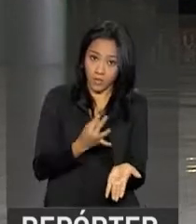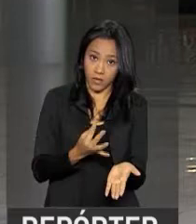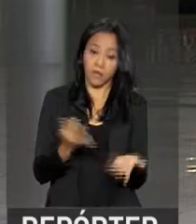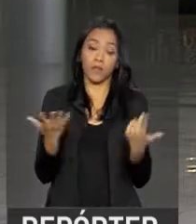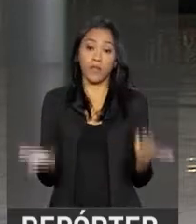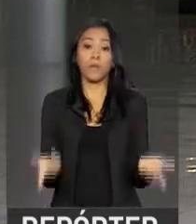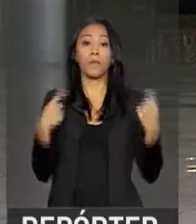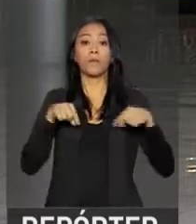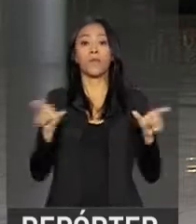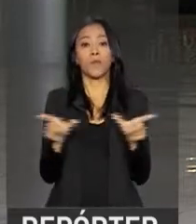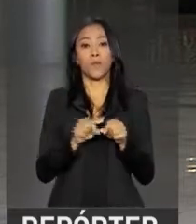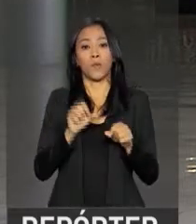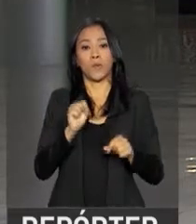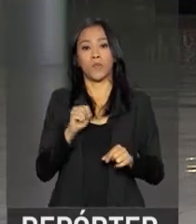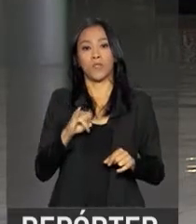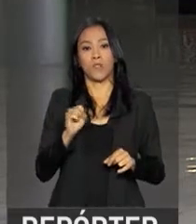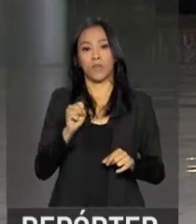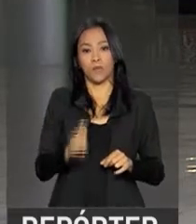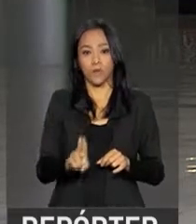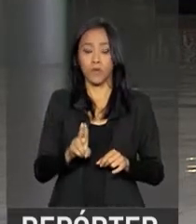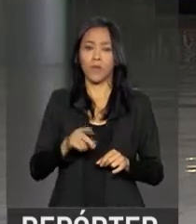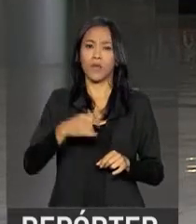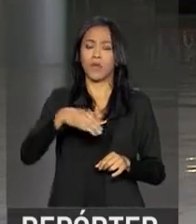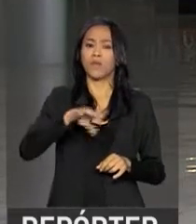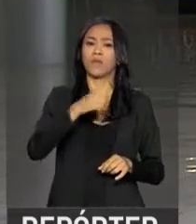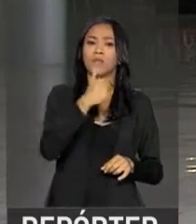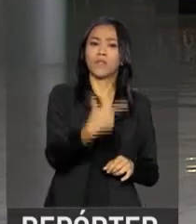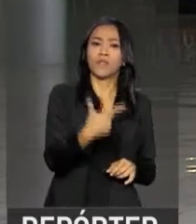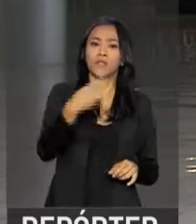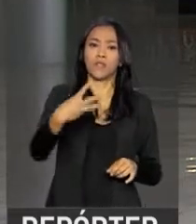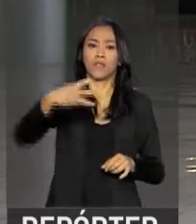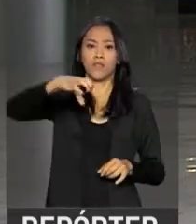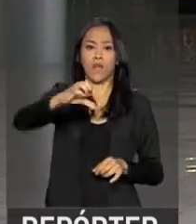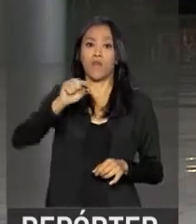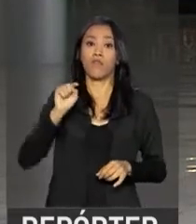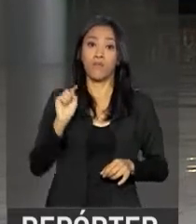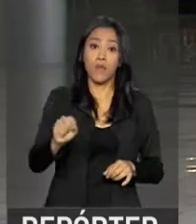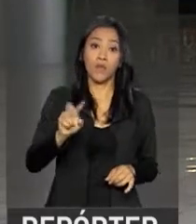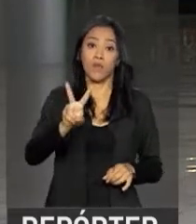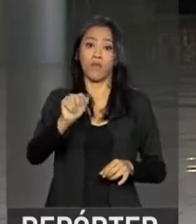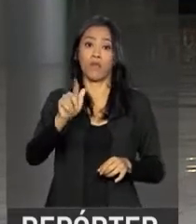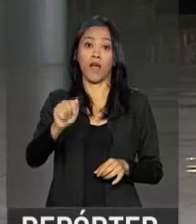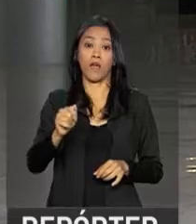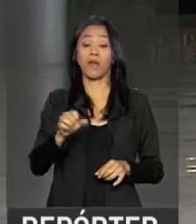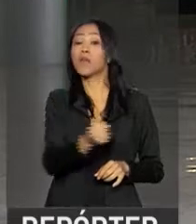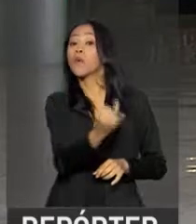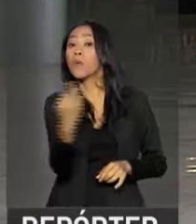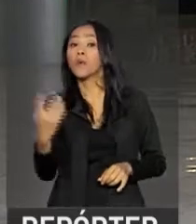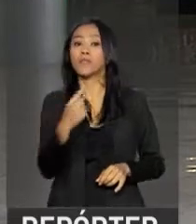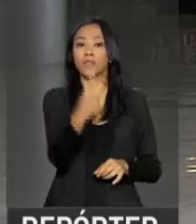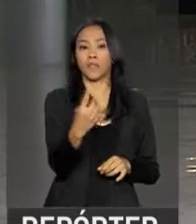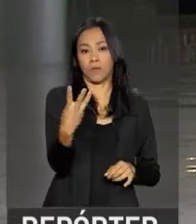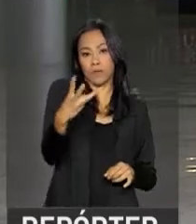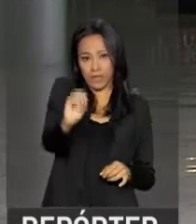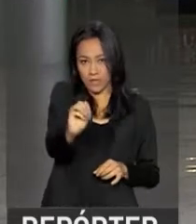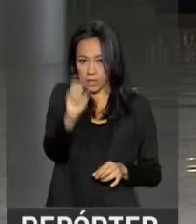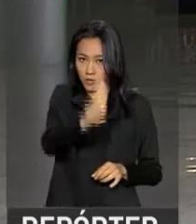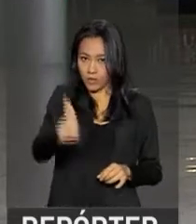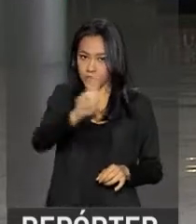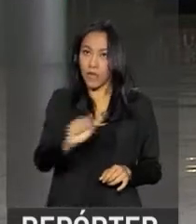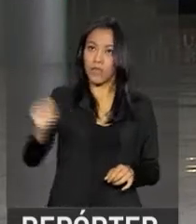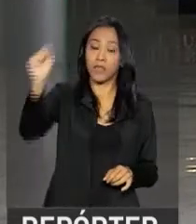o sisu oferece mais de 239 mil vagas em 130 instituições para o primeiro semestre